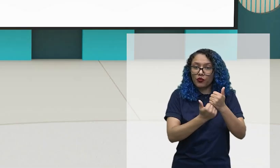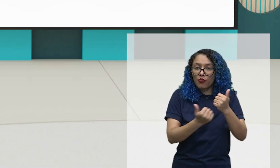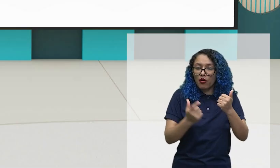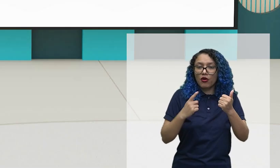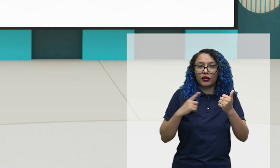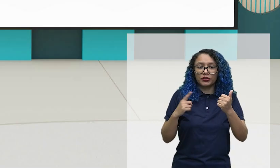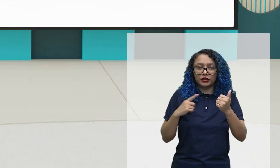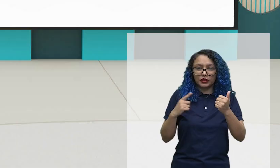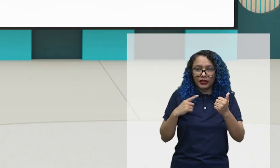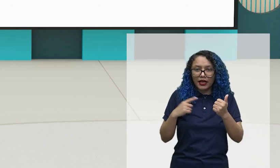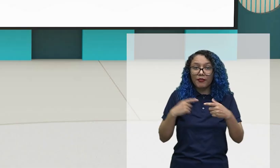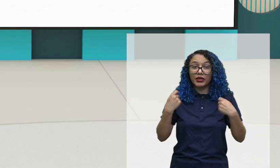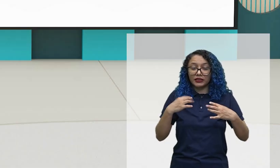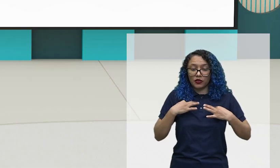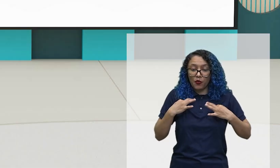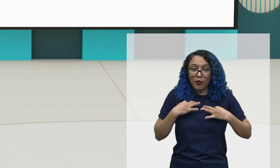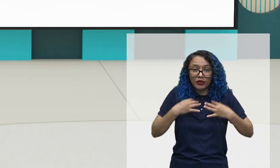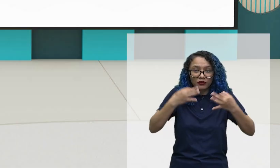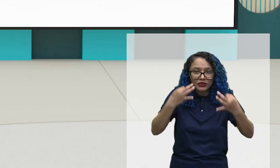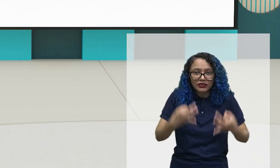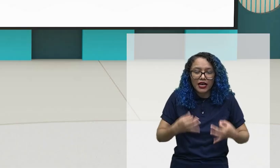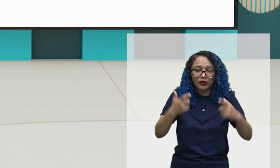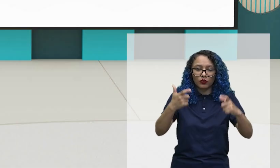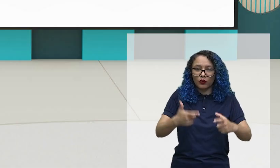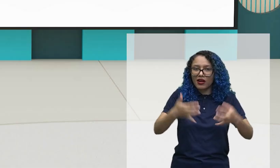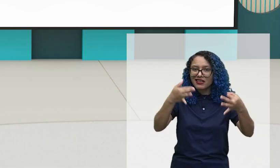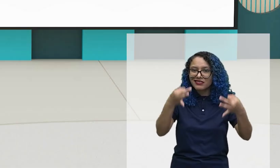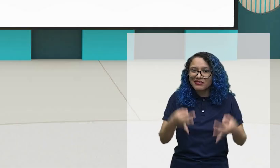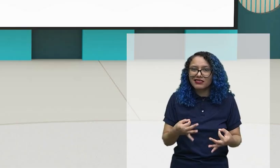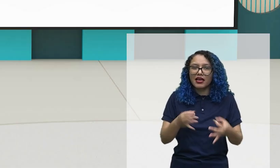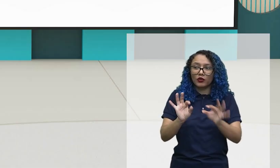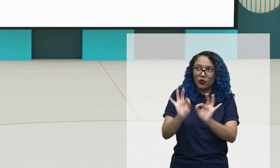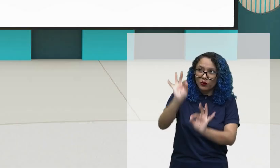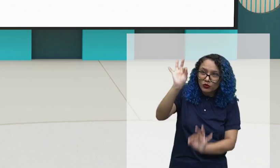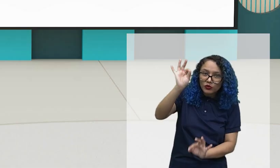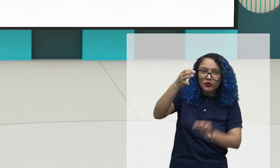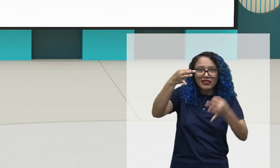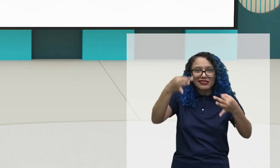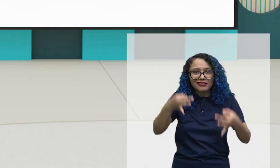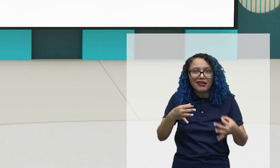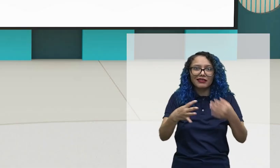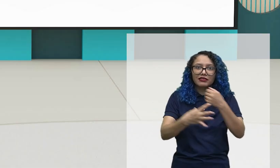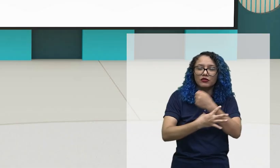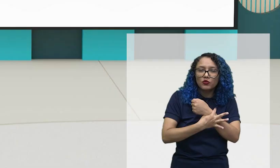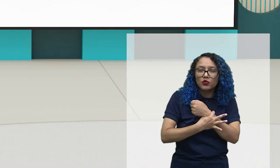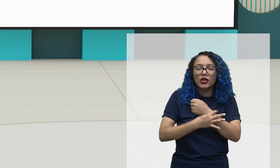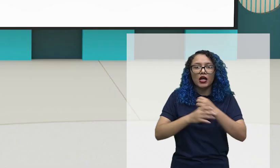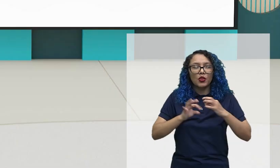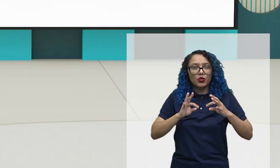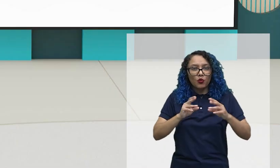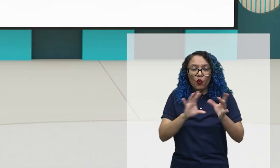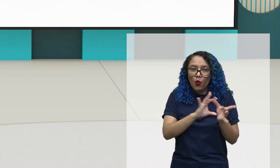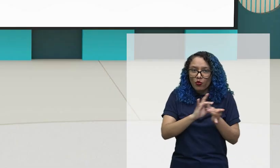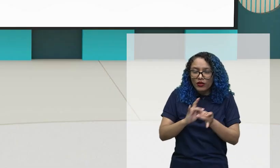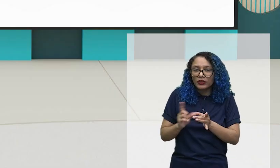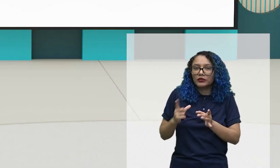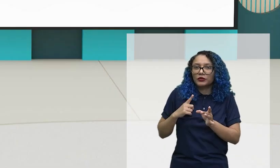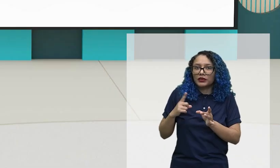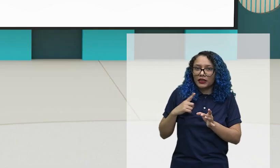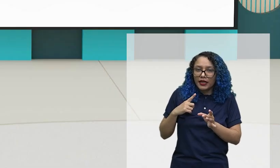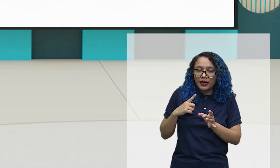Mas ali eu tenho todo um suporte, eu tenho uma ancoragem, eu tenho o tecido certo, eu tenho um espaço adequado, uma altura segura.